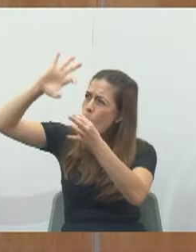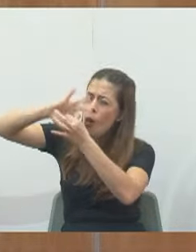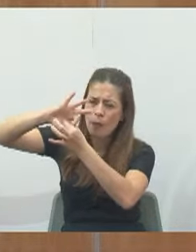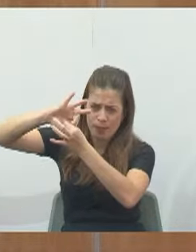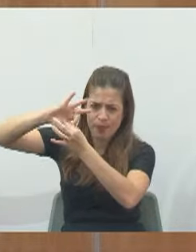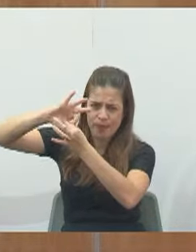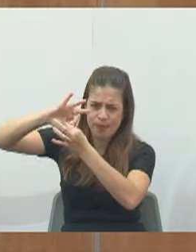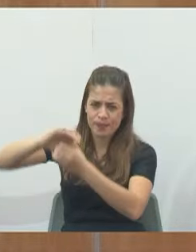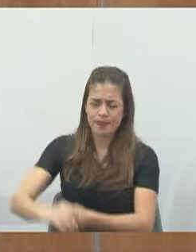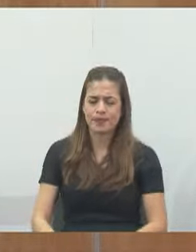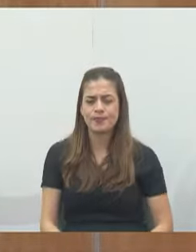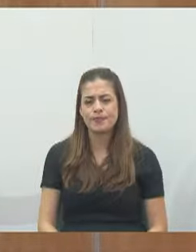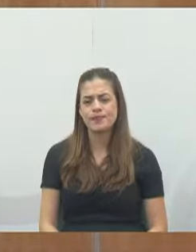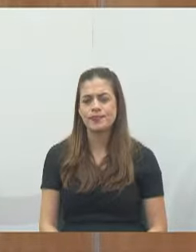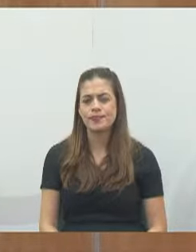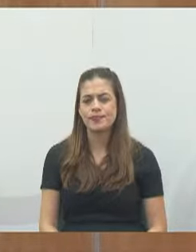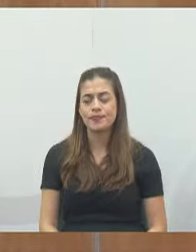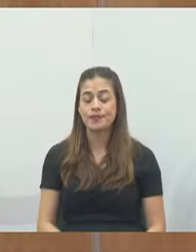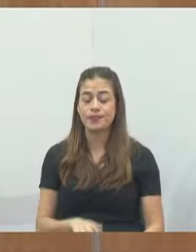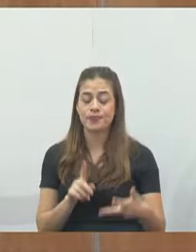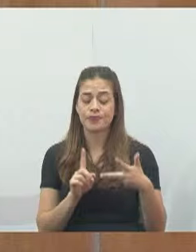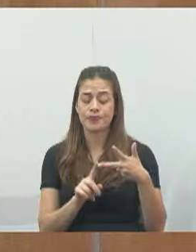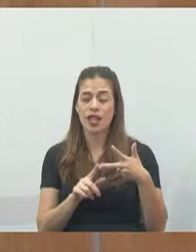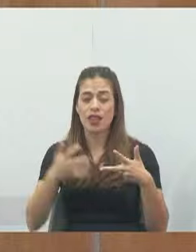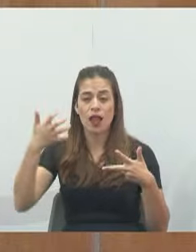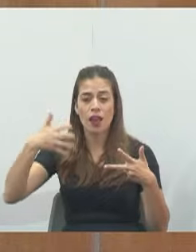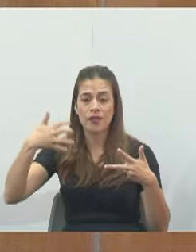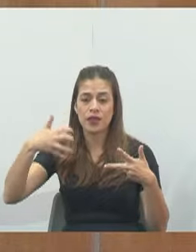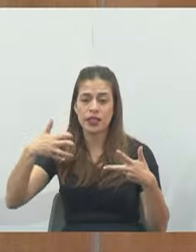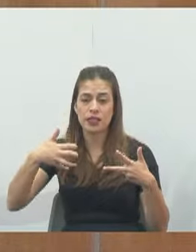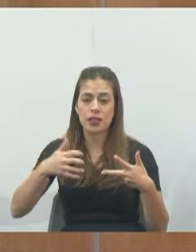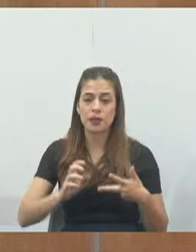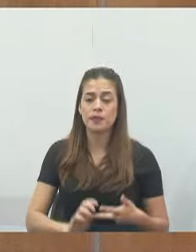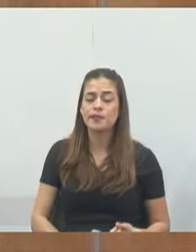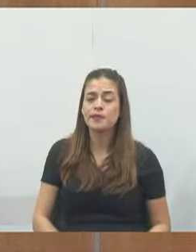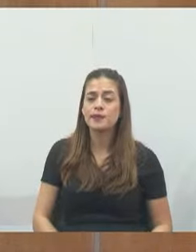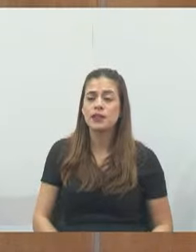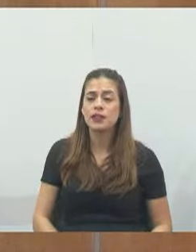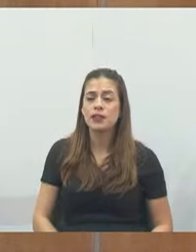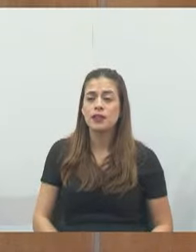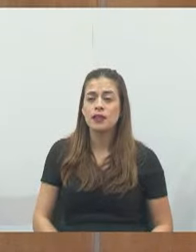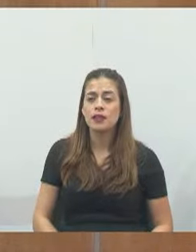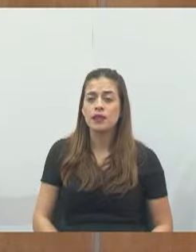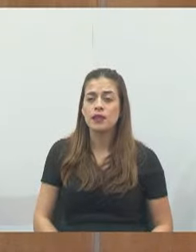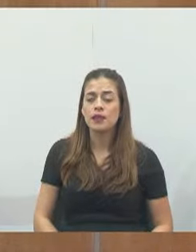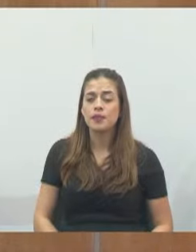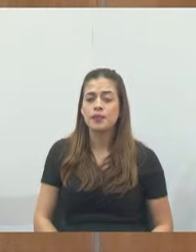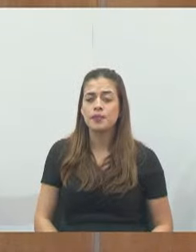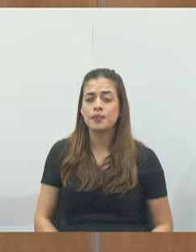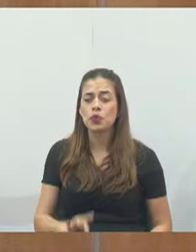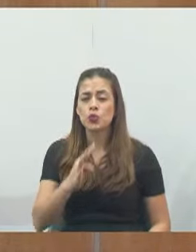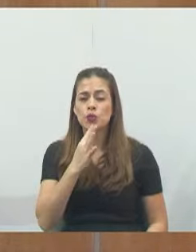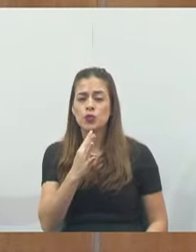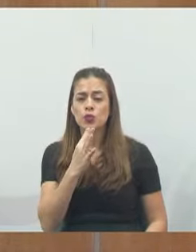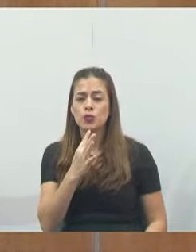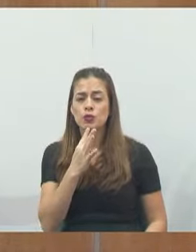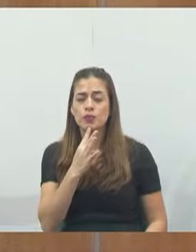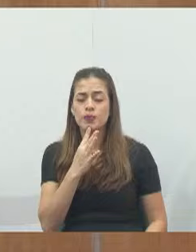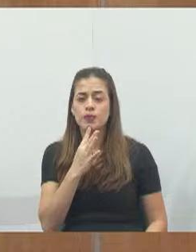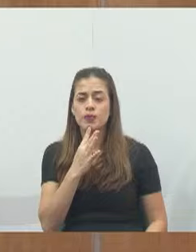grandioso. Terceiro, tá, das minhas reflexões, é a questão do